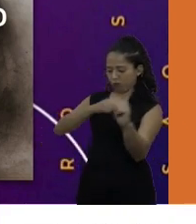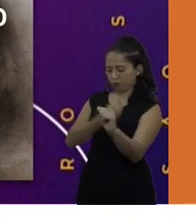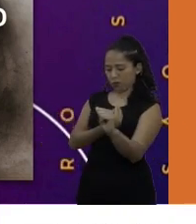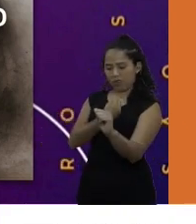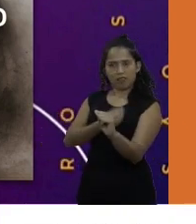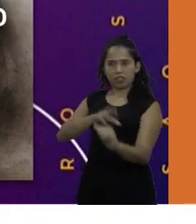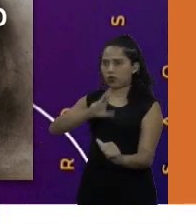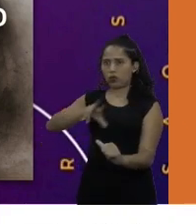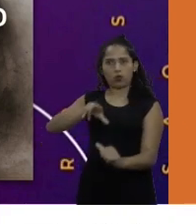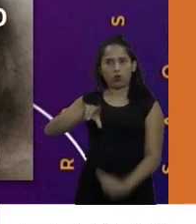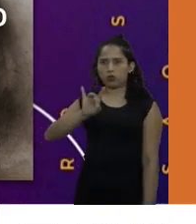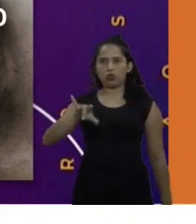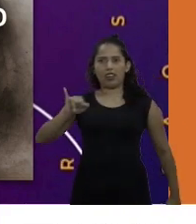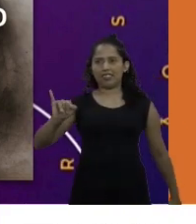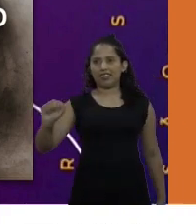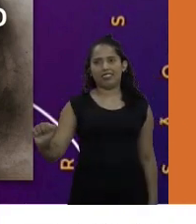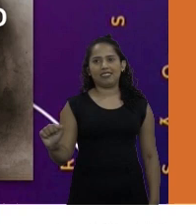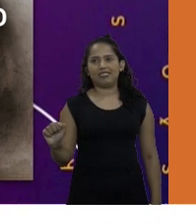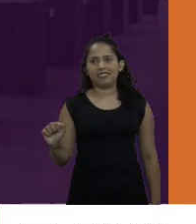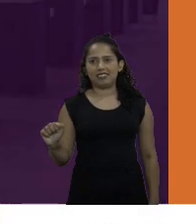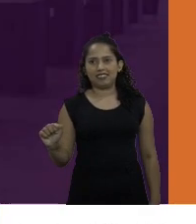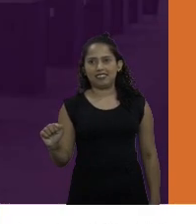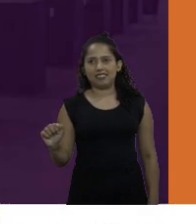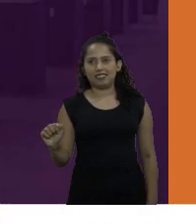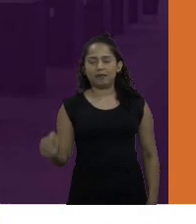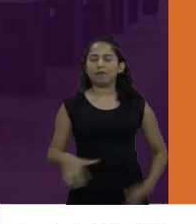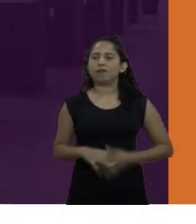além da inteligência artificial.